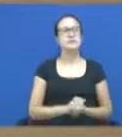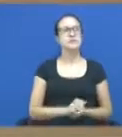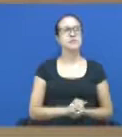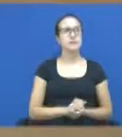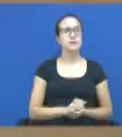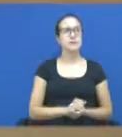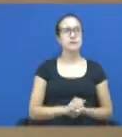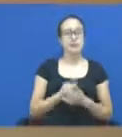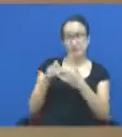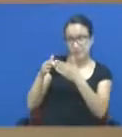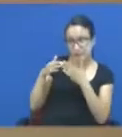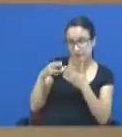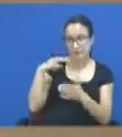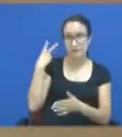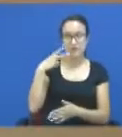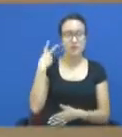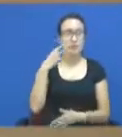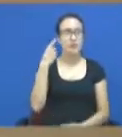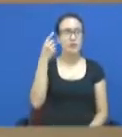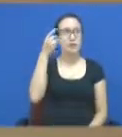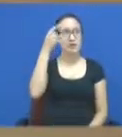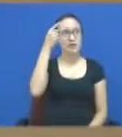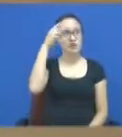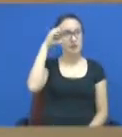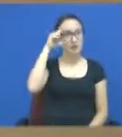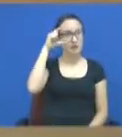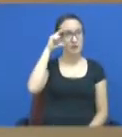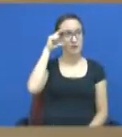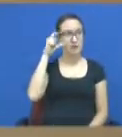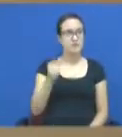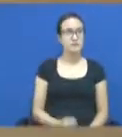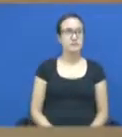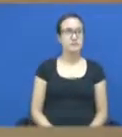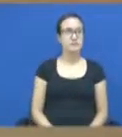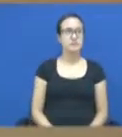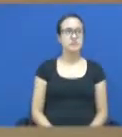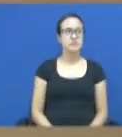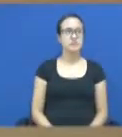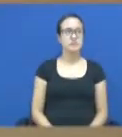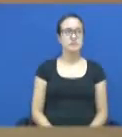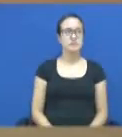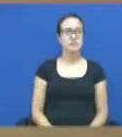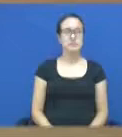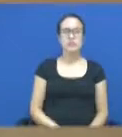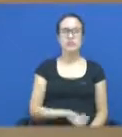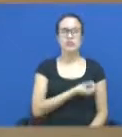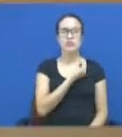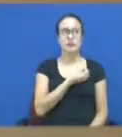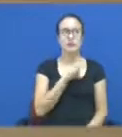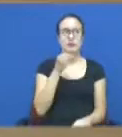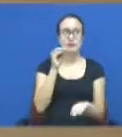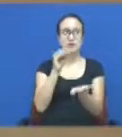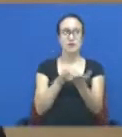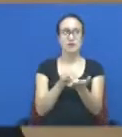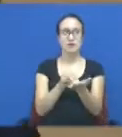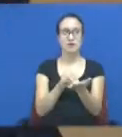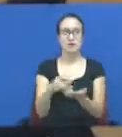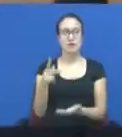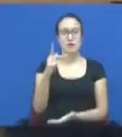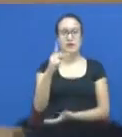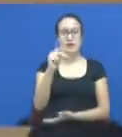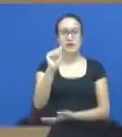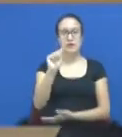excelência. Questão de ordem do vereador Farid Zaini. Só para... Queria registrar aqui a presença do Paulo César da Silva, presidente do Sinecol,